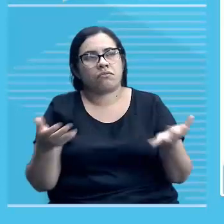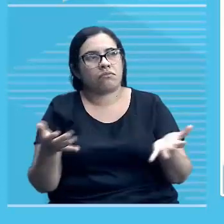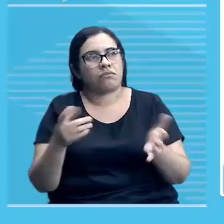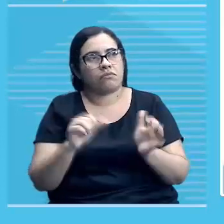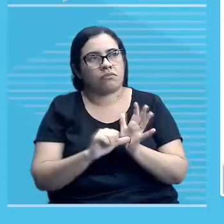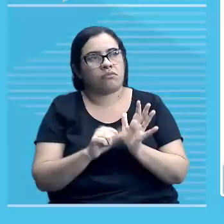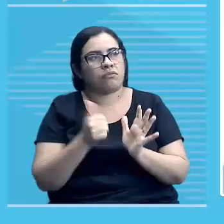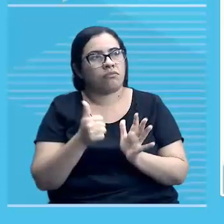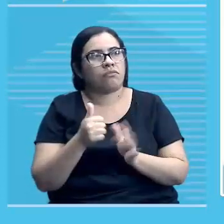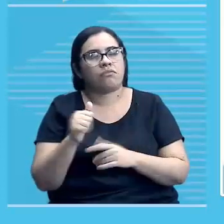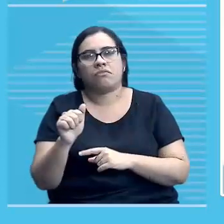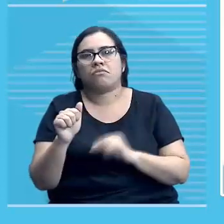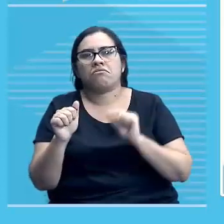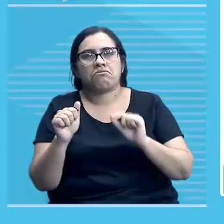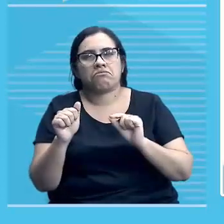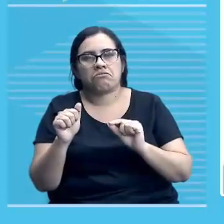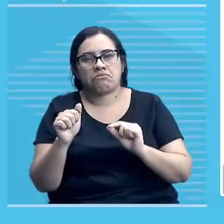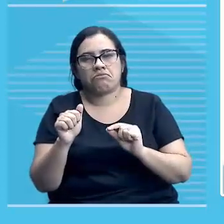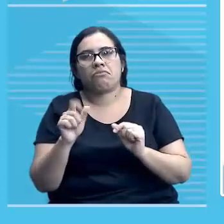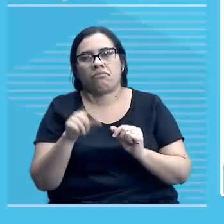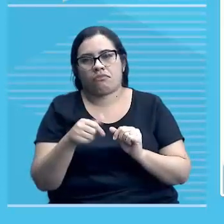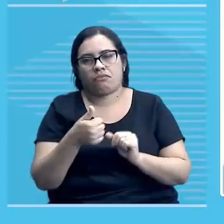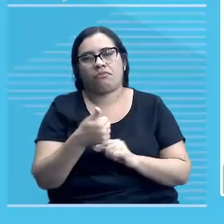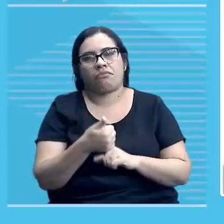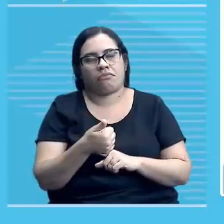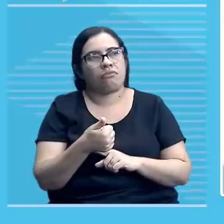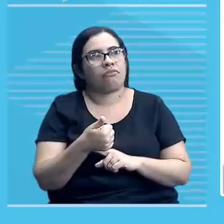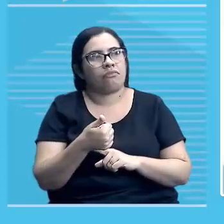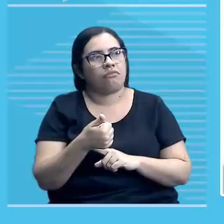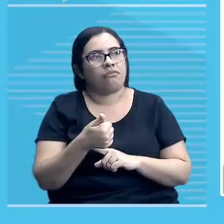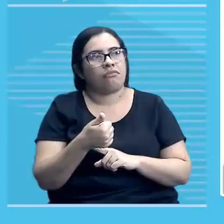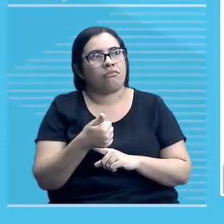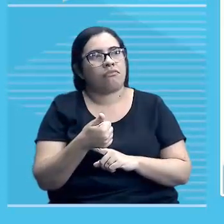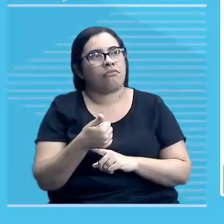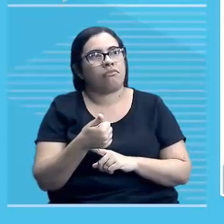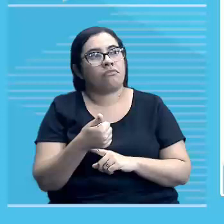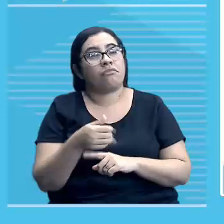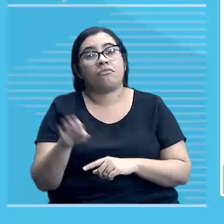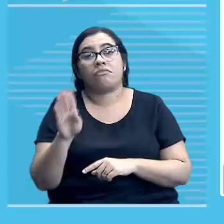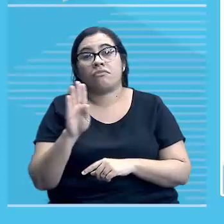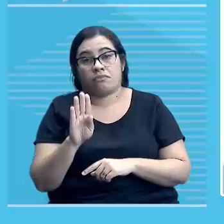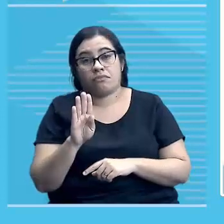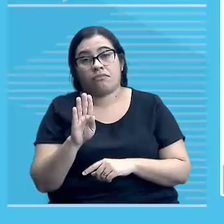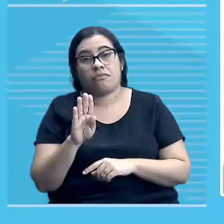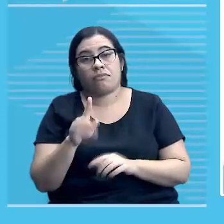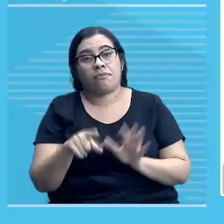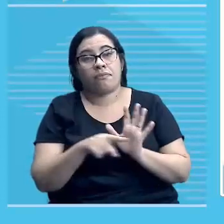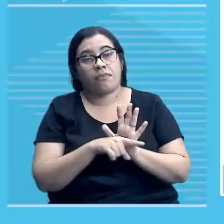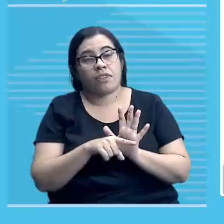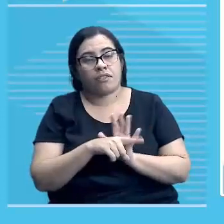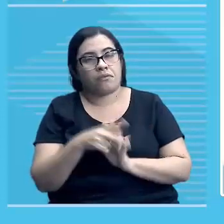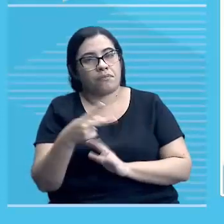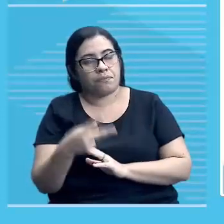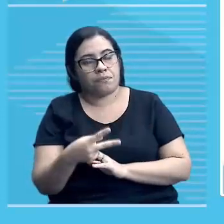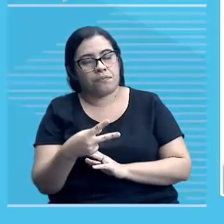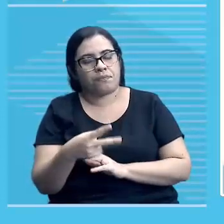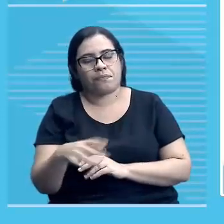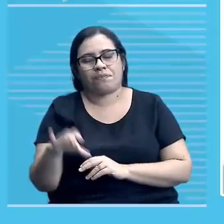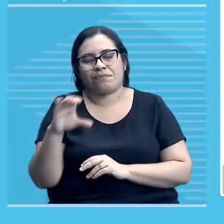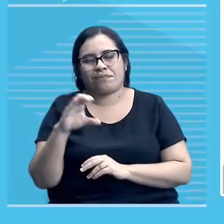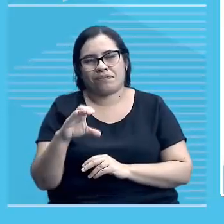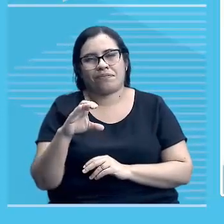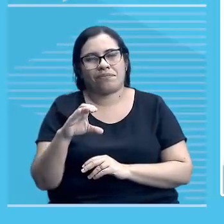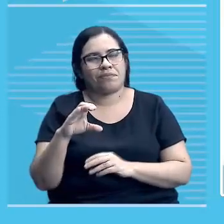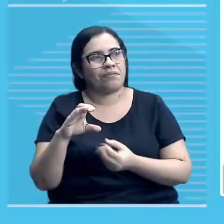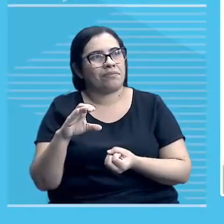Primeiro ponto, quem é o A? O A é 1, o B é menos 2 e o C,